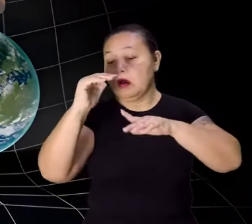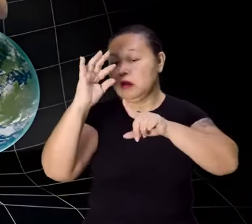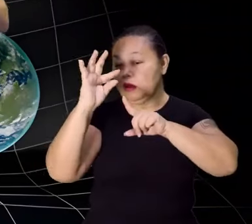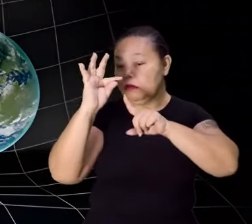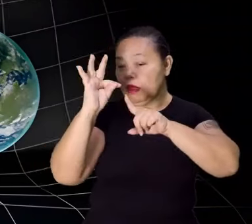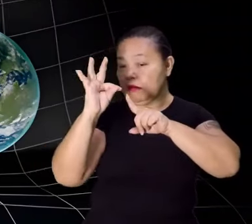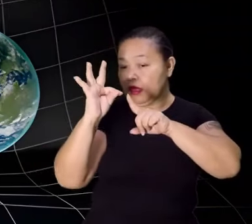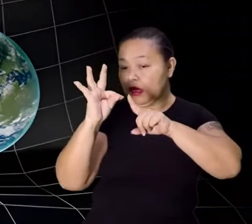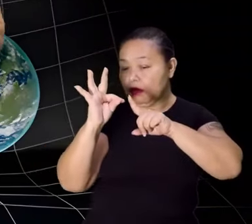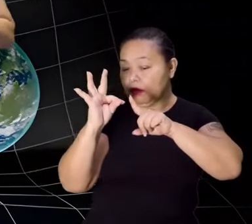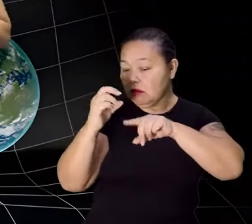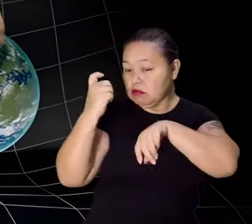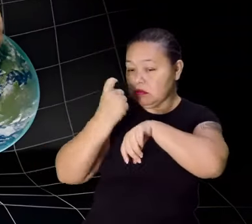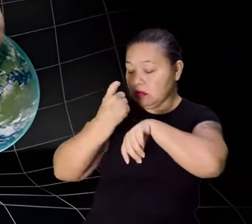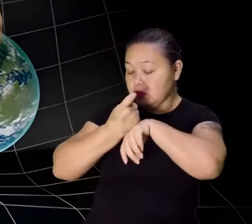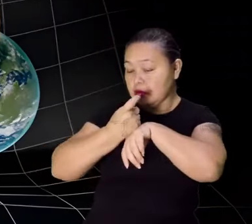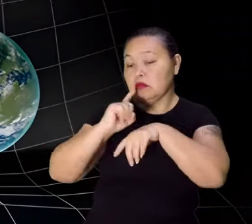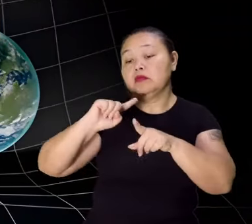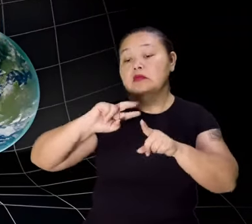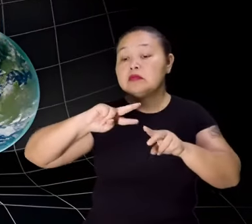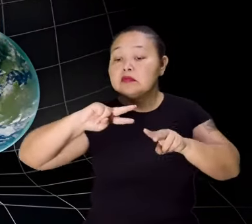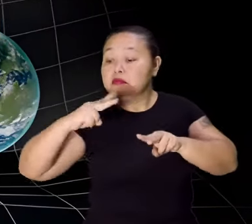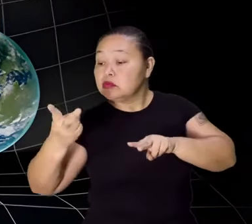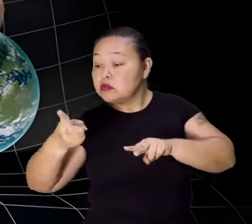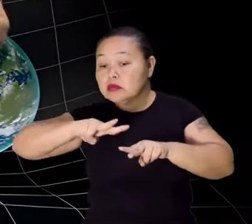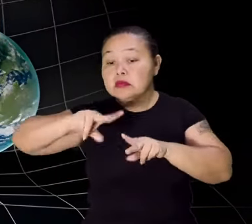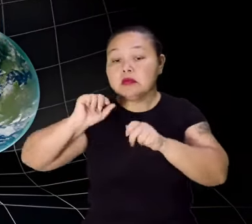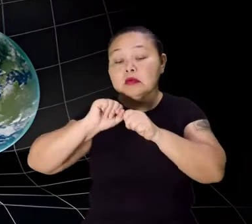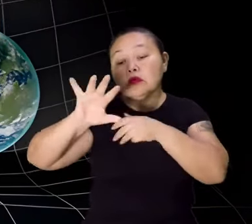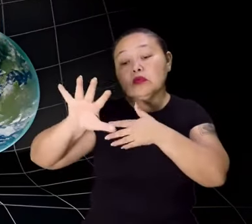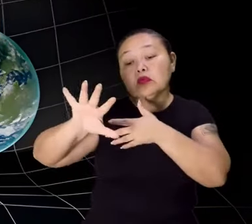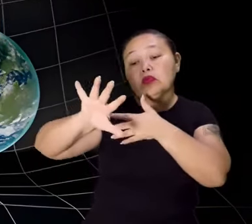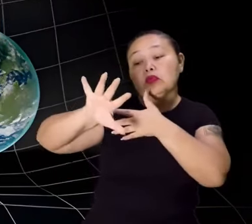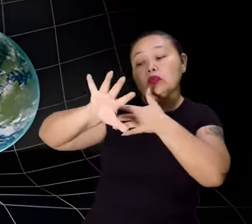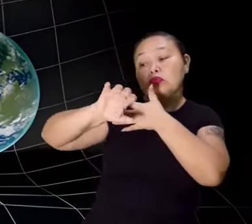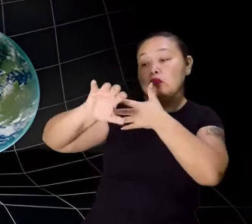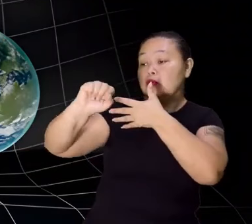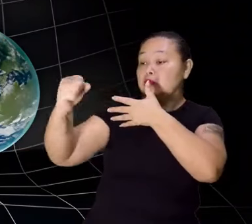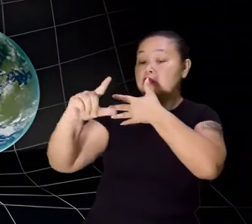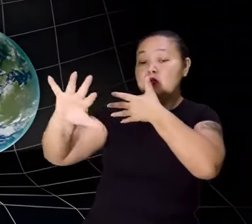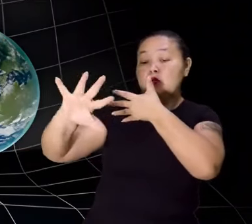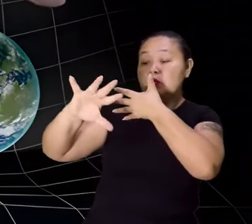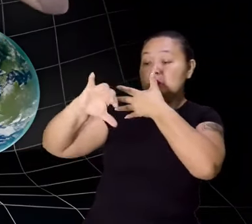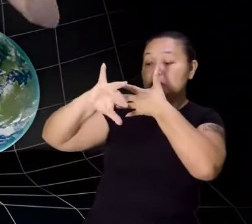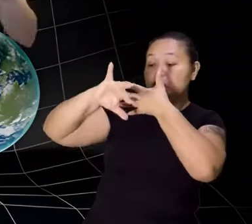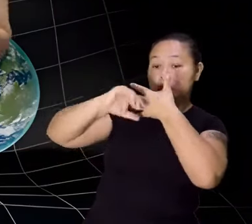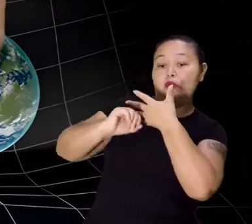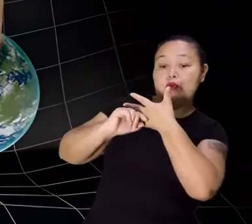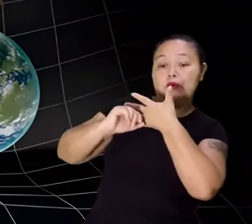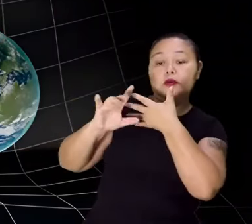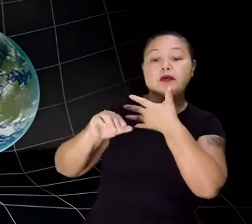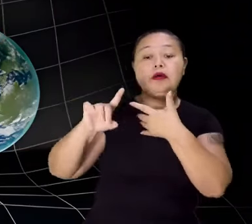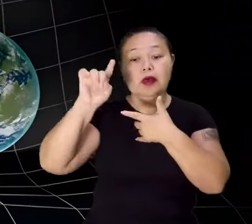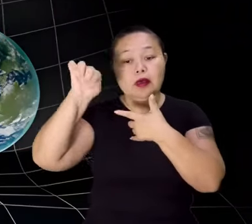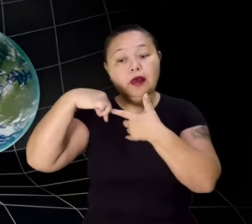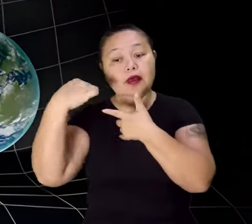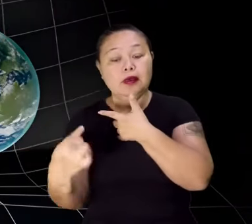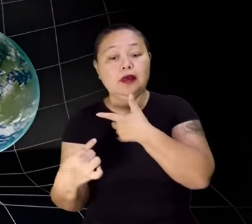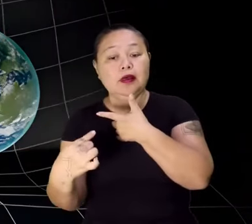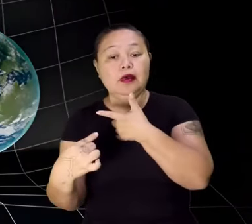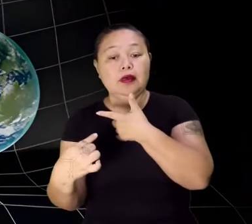sólido, é condução. Condução. E a energia recebida do Sol através, ó, de ondas eletromagnéticas.